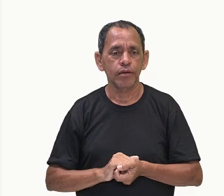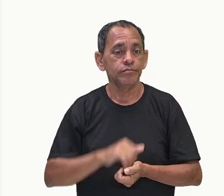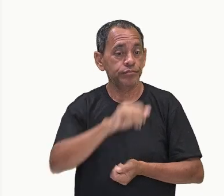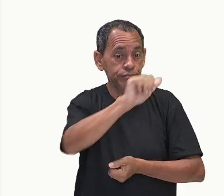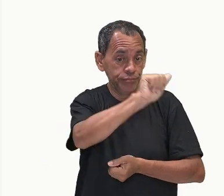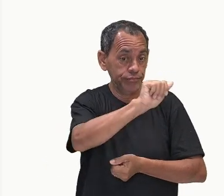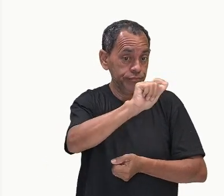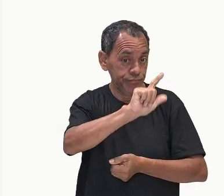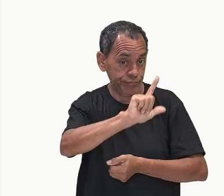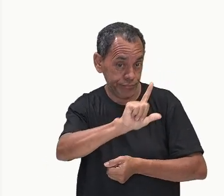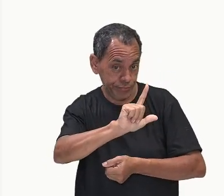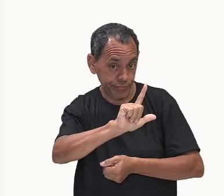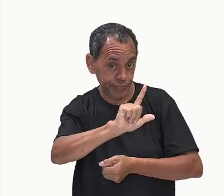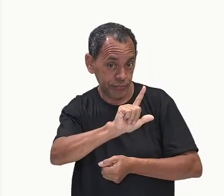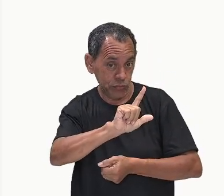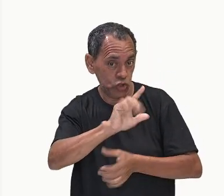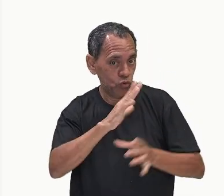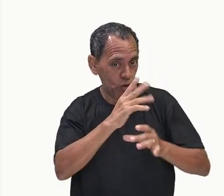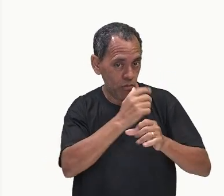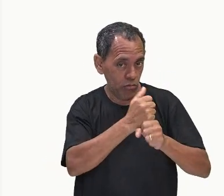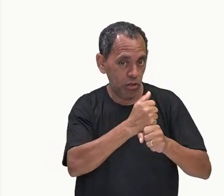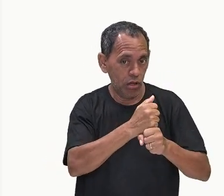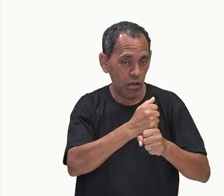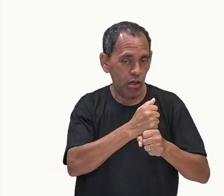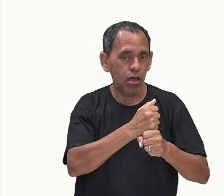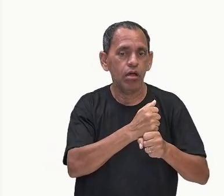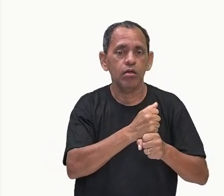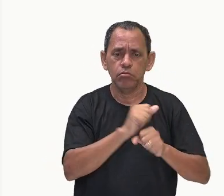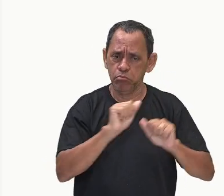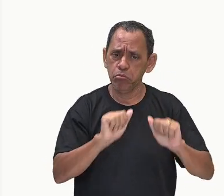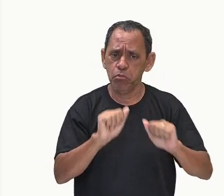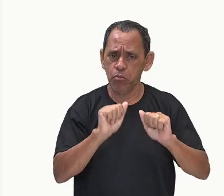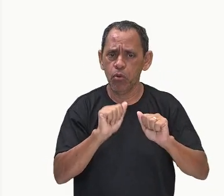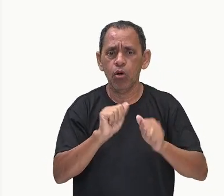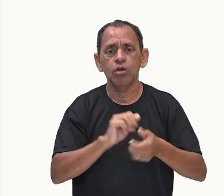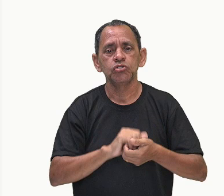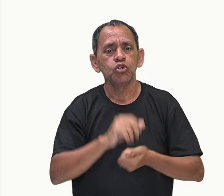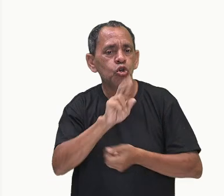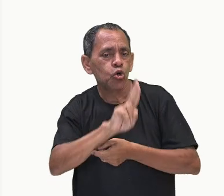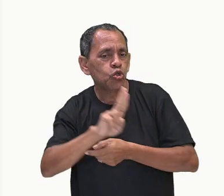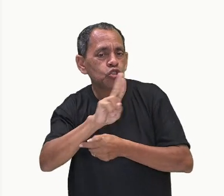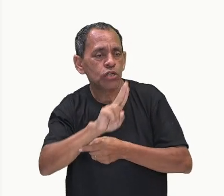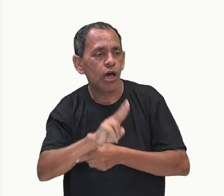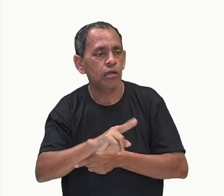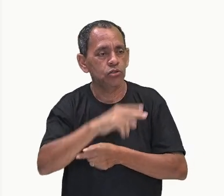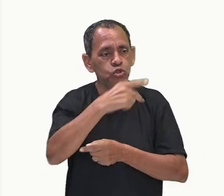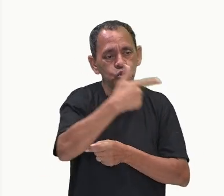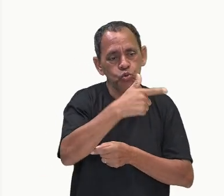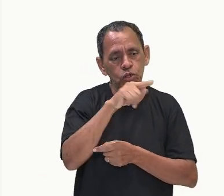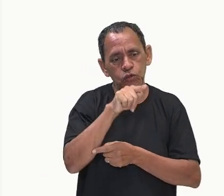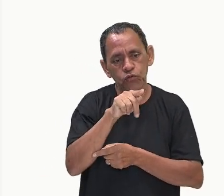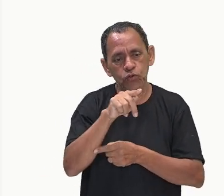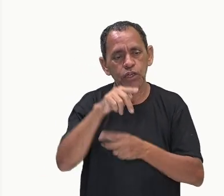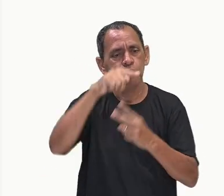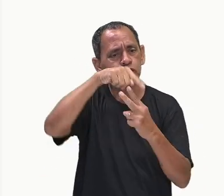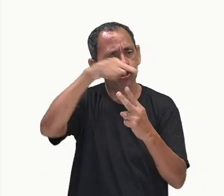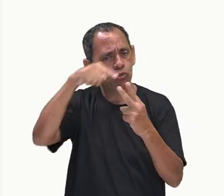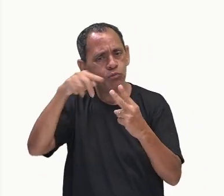somente a área lateral, tá? A gente calcula, então, com 2 vezes